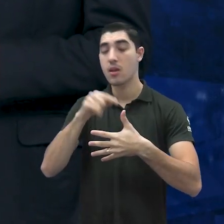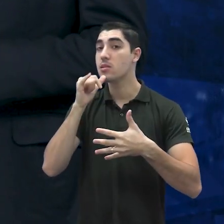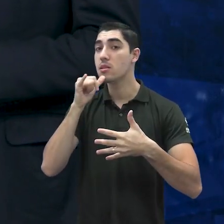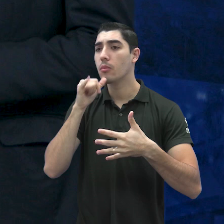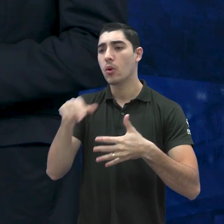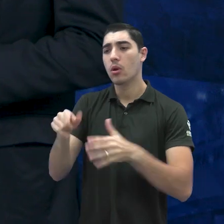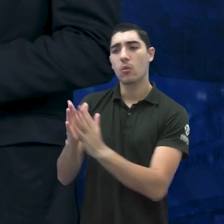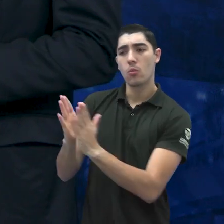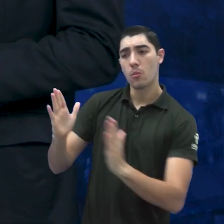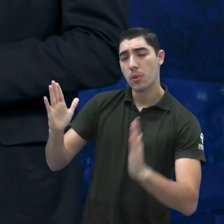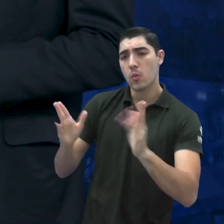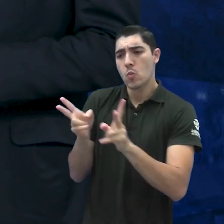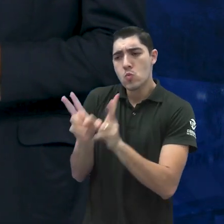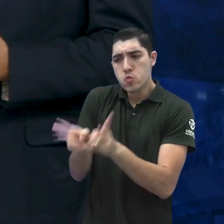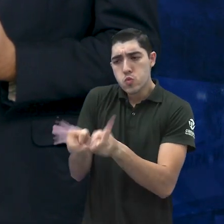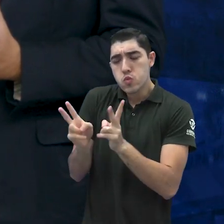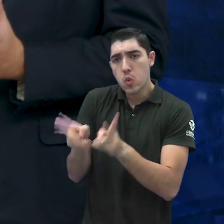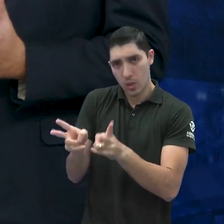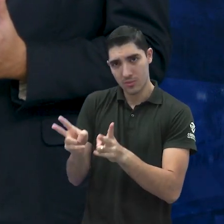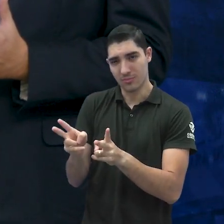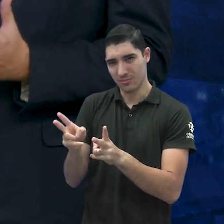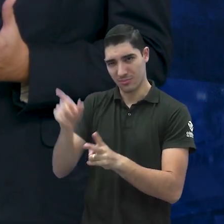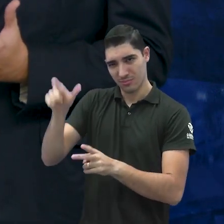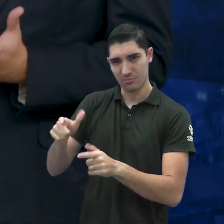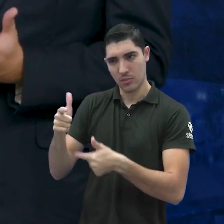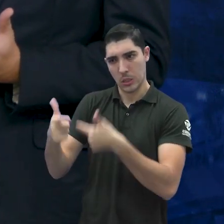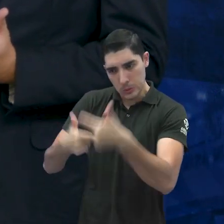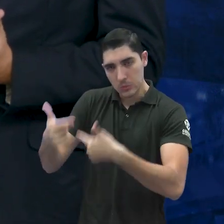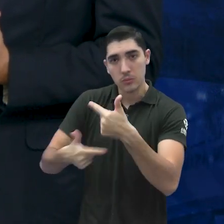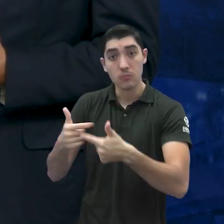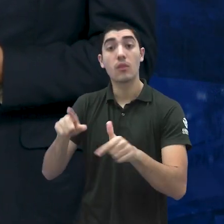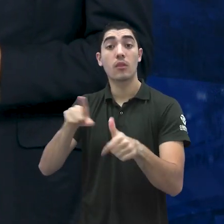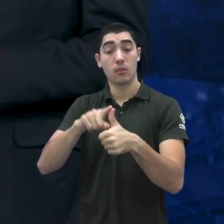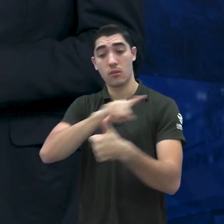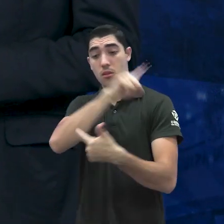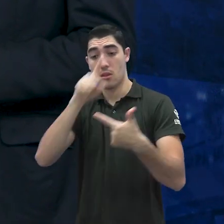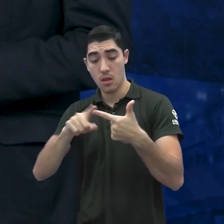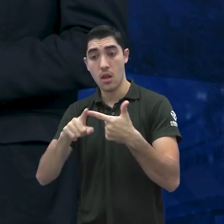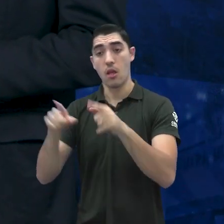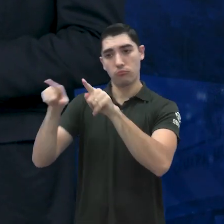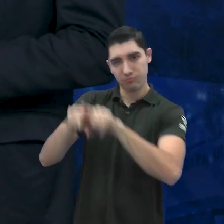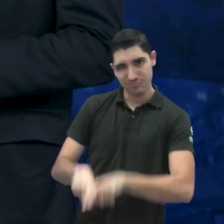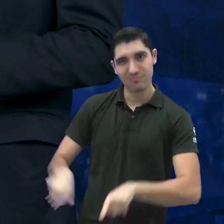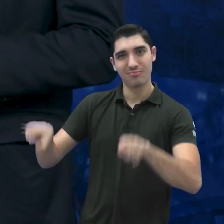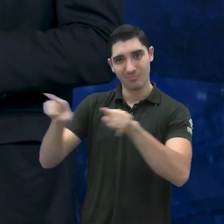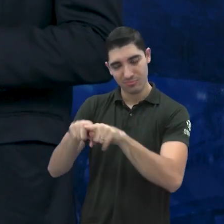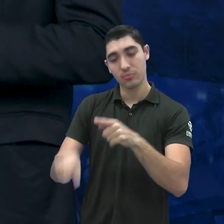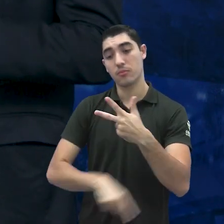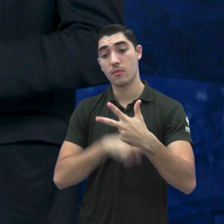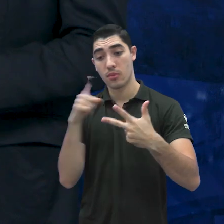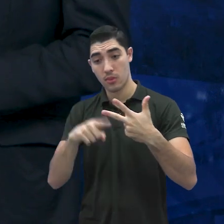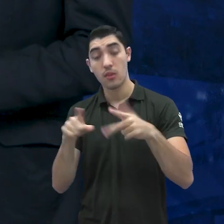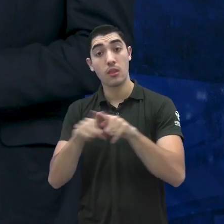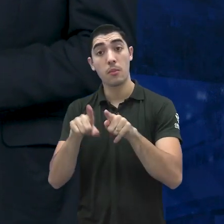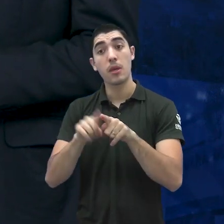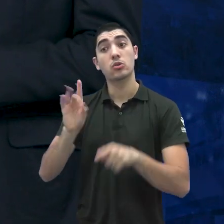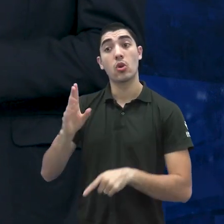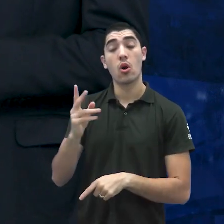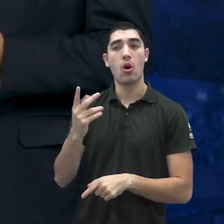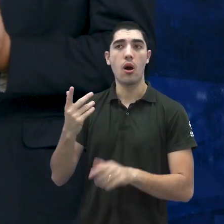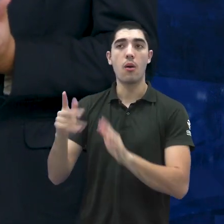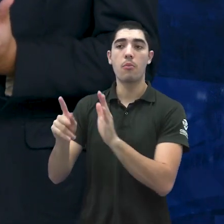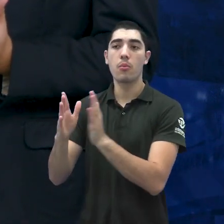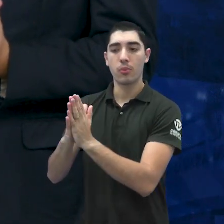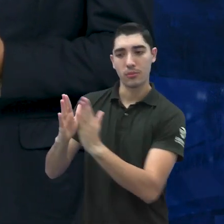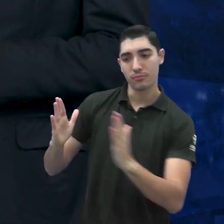a duração dos mandatos, tem o ponto que versa sobre a reeleição, que nós comentamos, e tem o ponto que versa sobre a unificação das eleições.